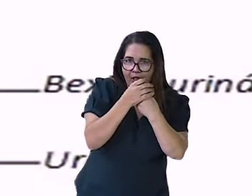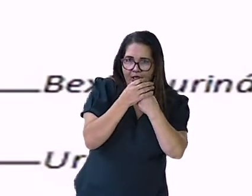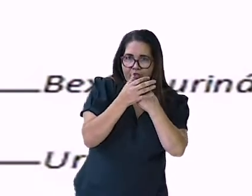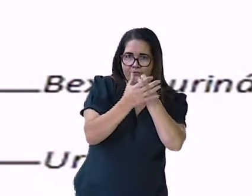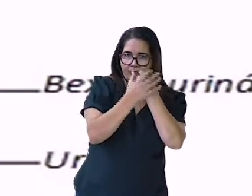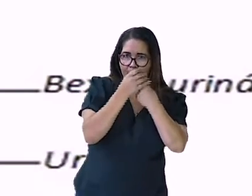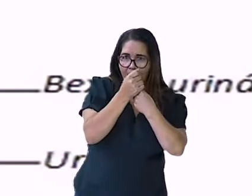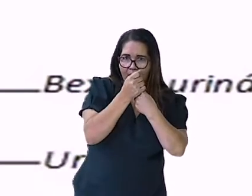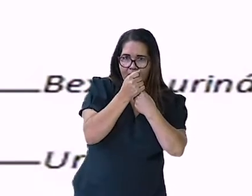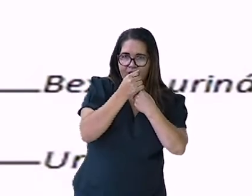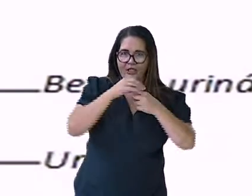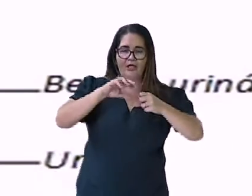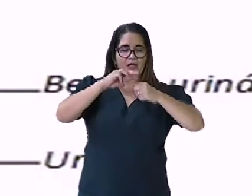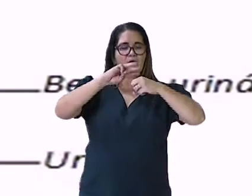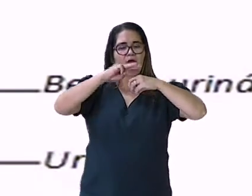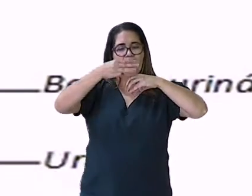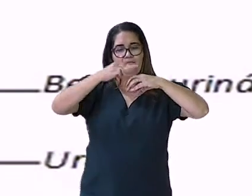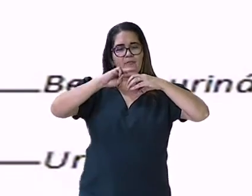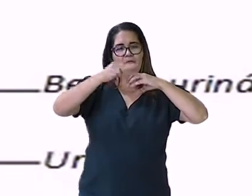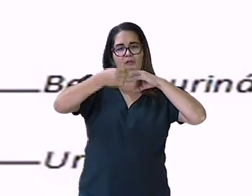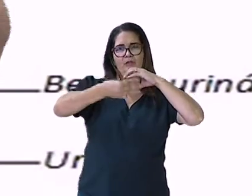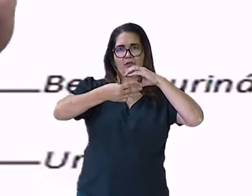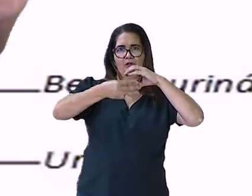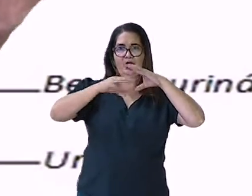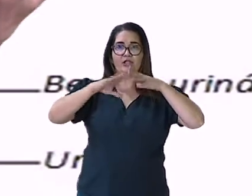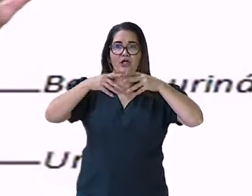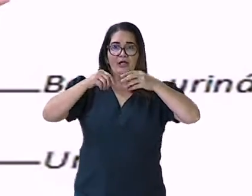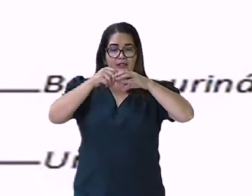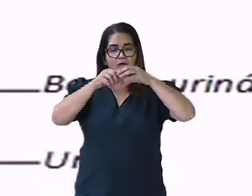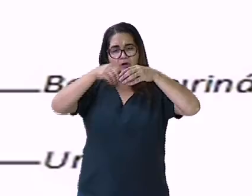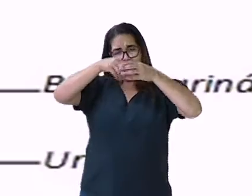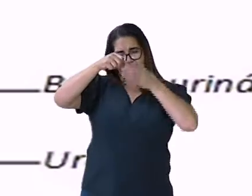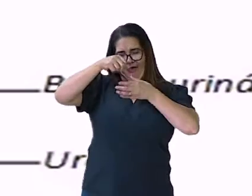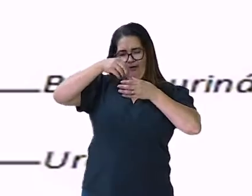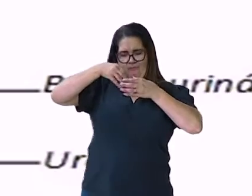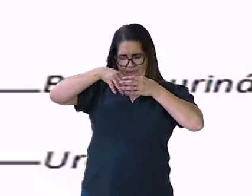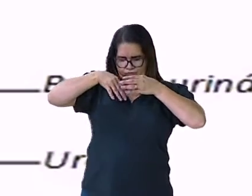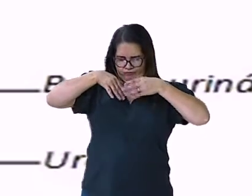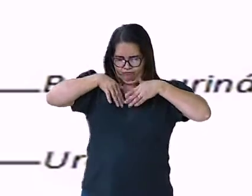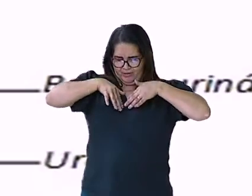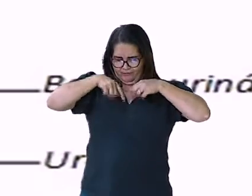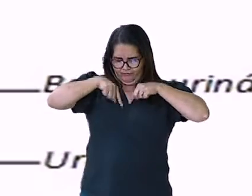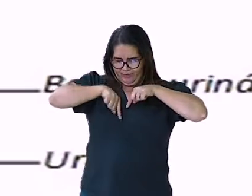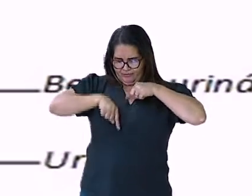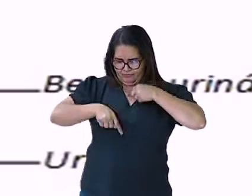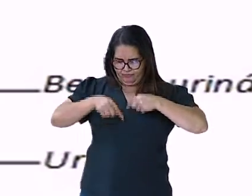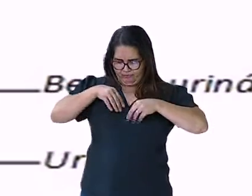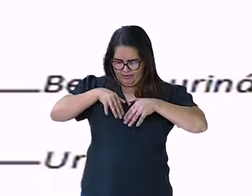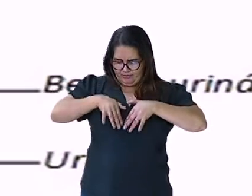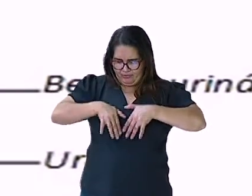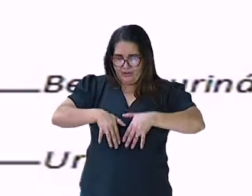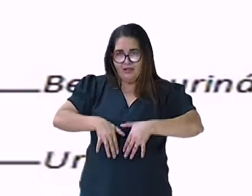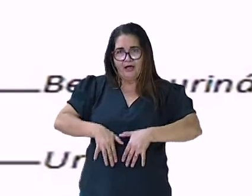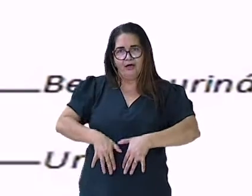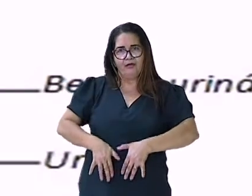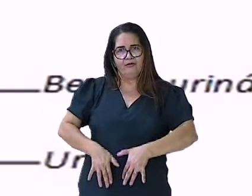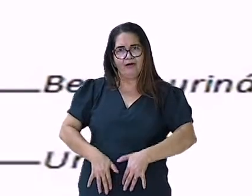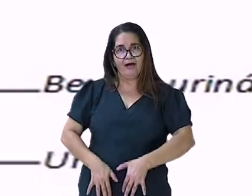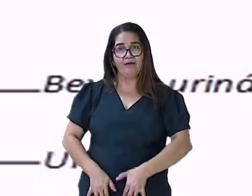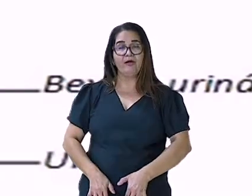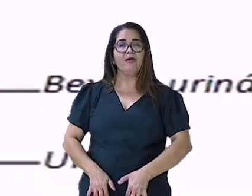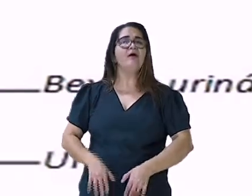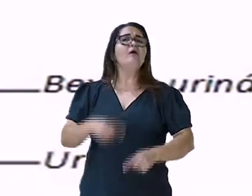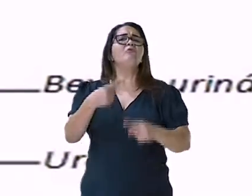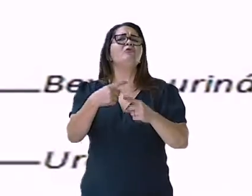cápsula, onde acontece a filtração. O filtro, então, formado é semelhante ao plasma